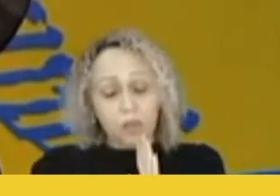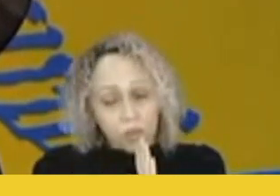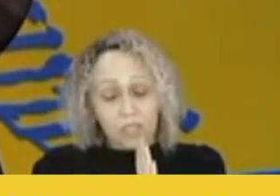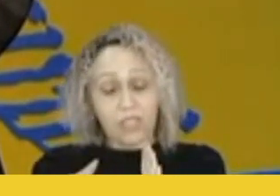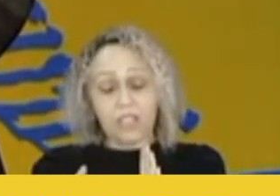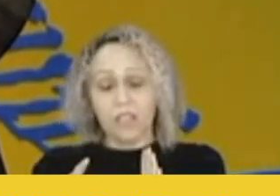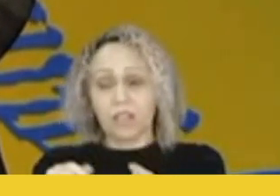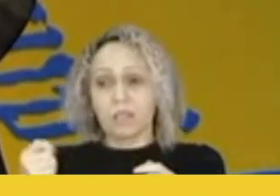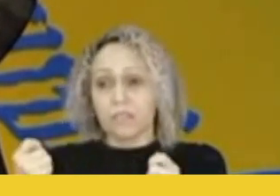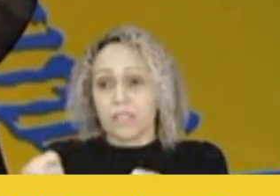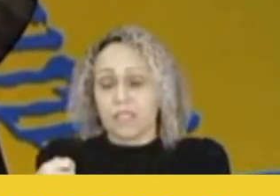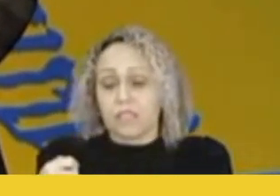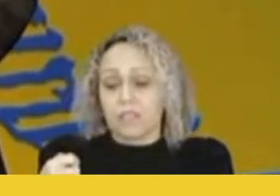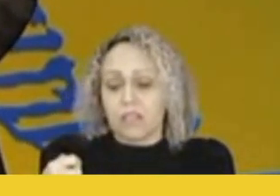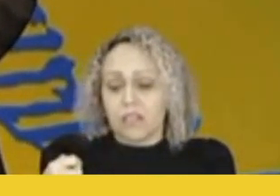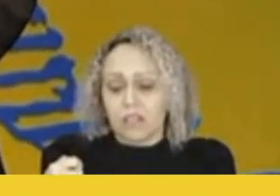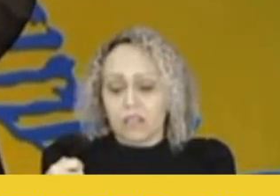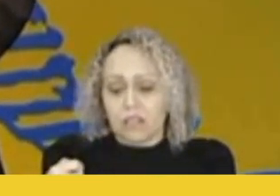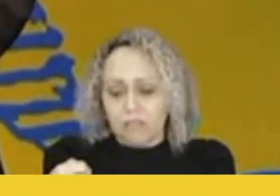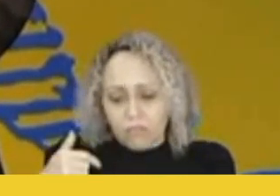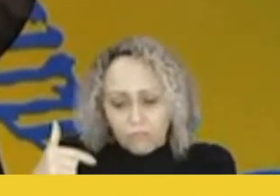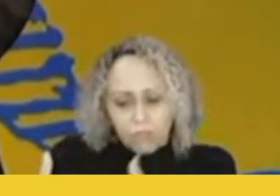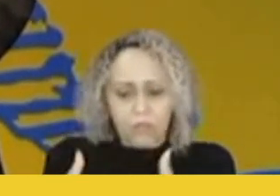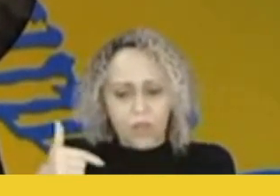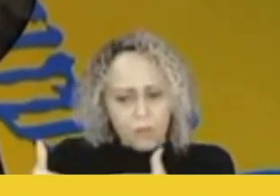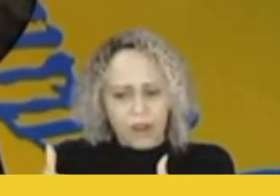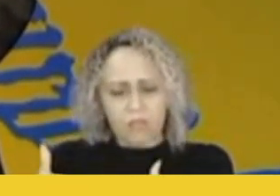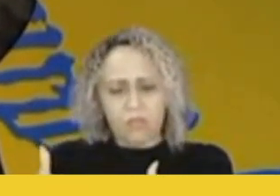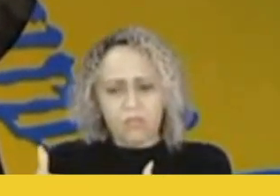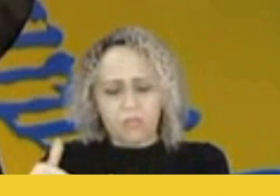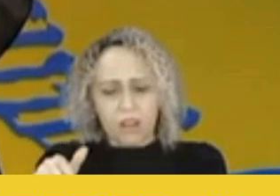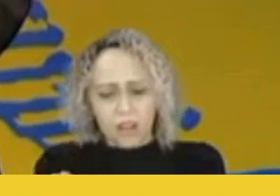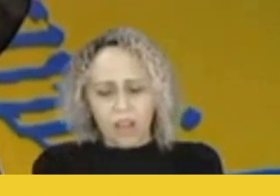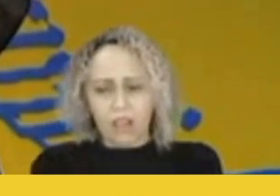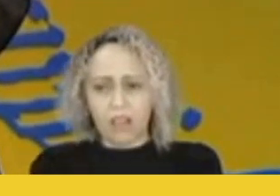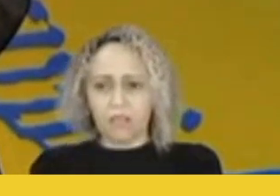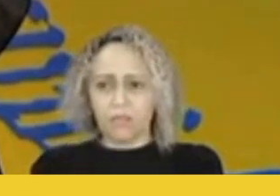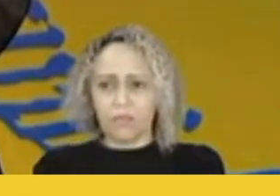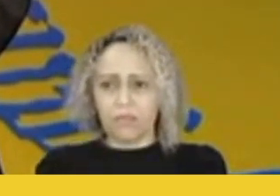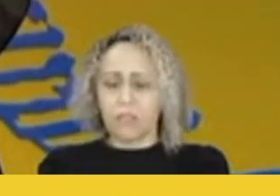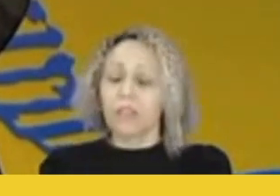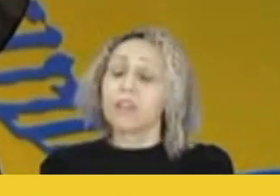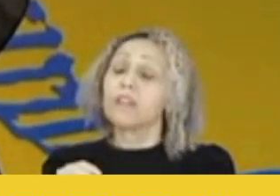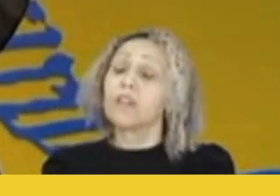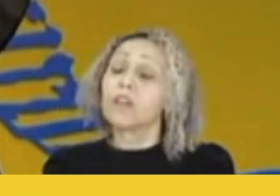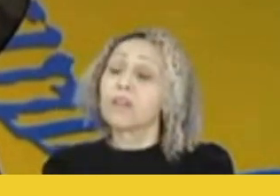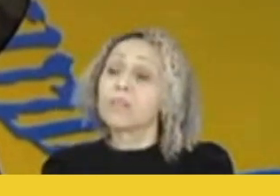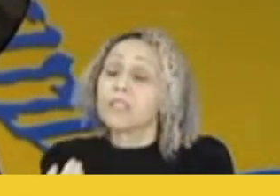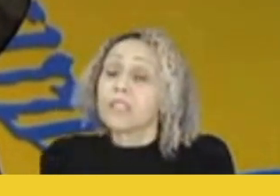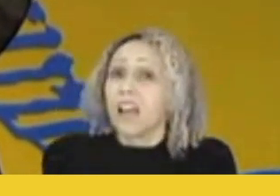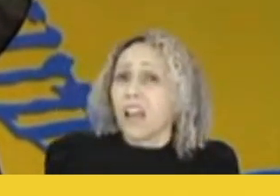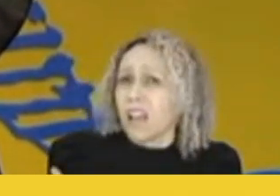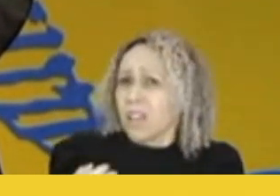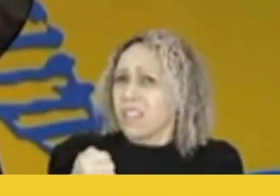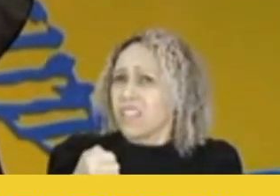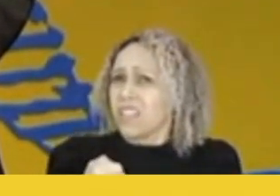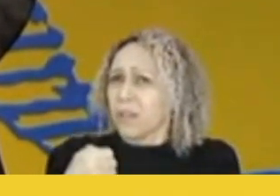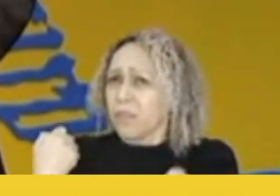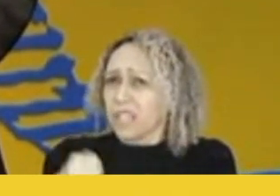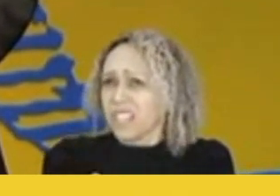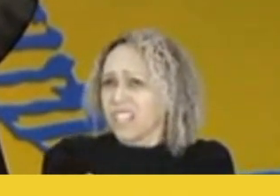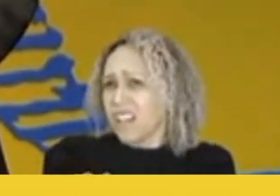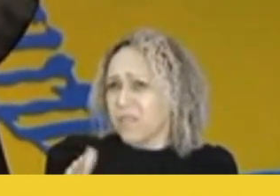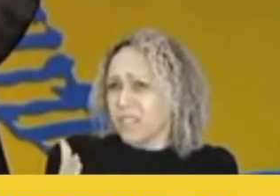operações implicariam um repasse, para cumprir a decisão do Supremo, da ordem de 60 milhões de